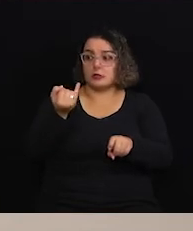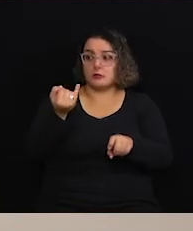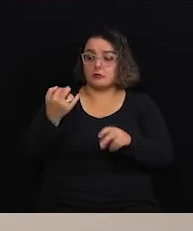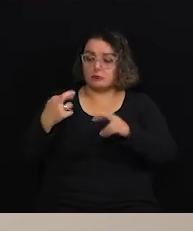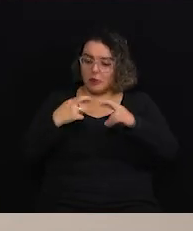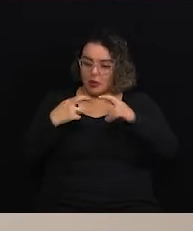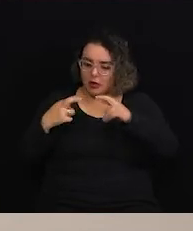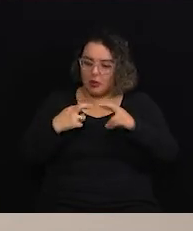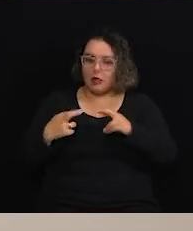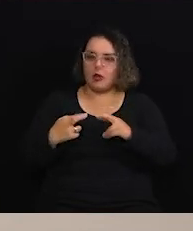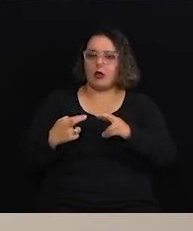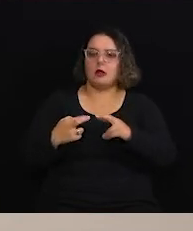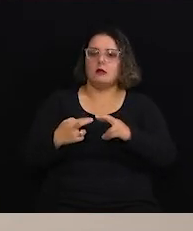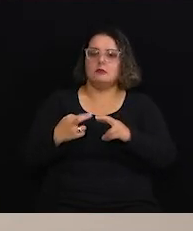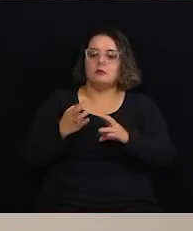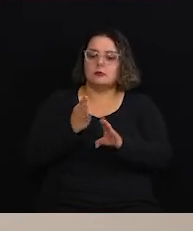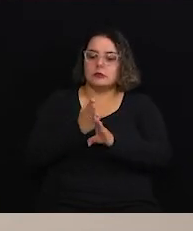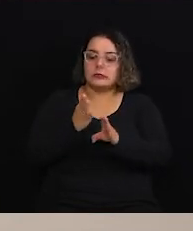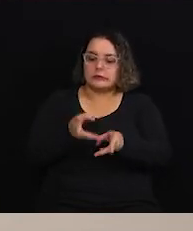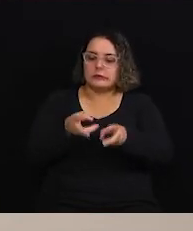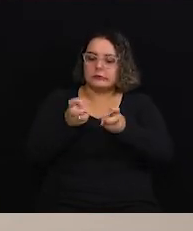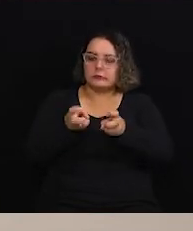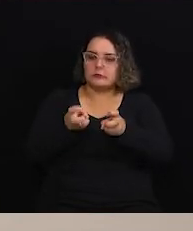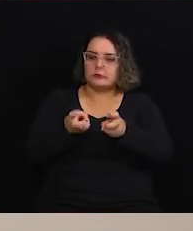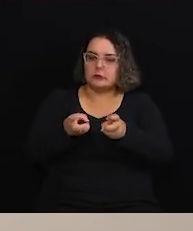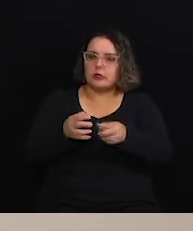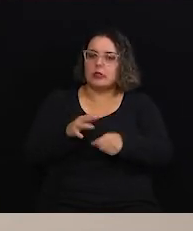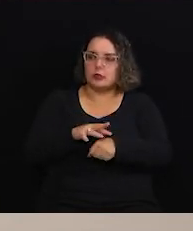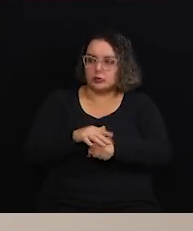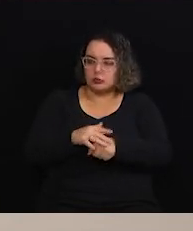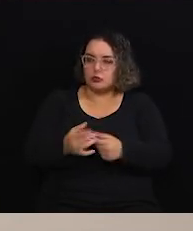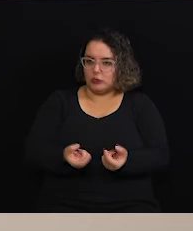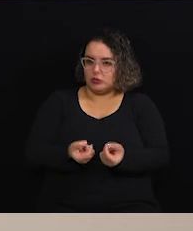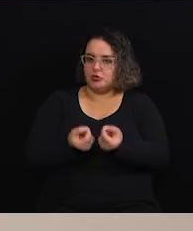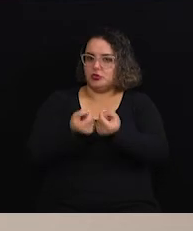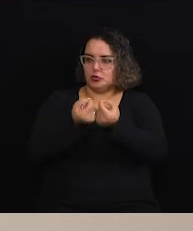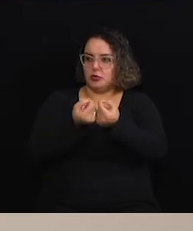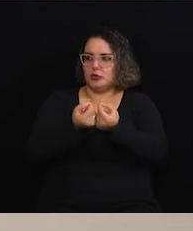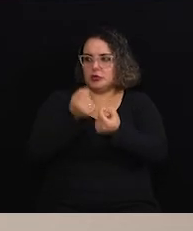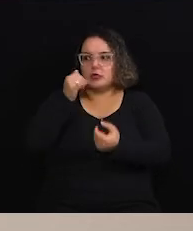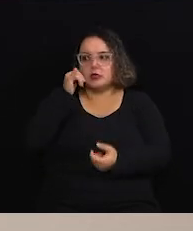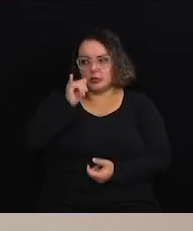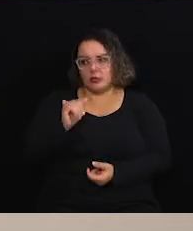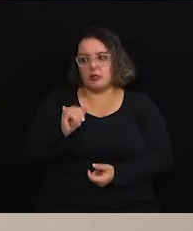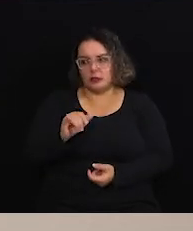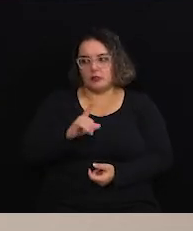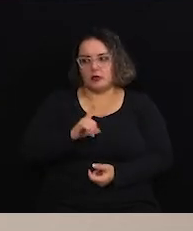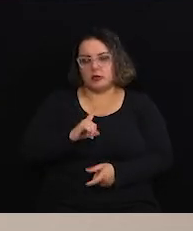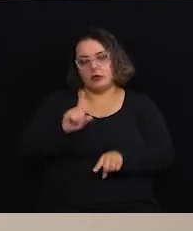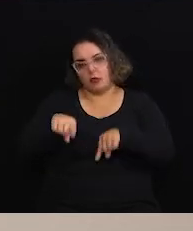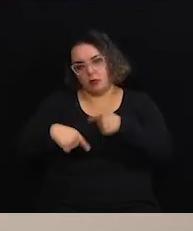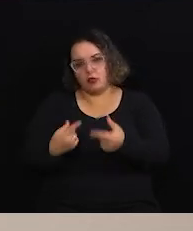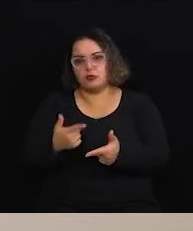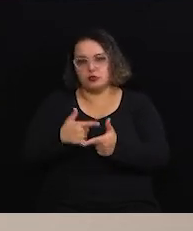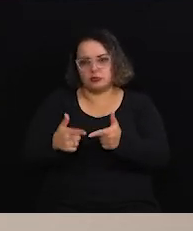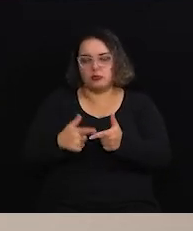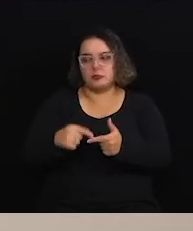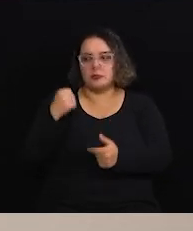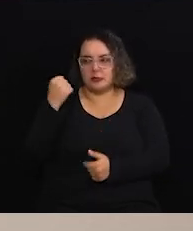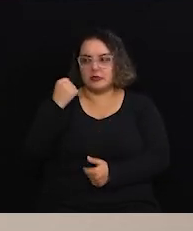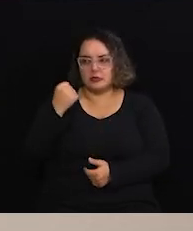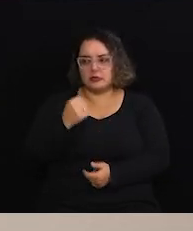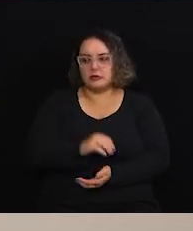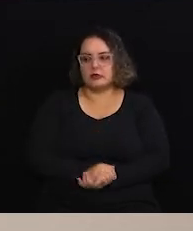gente estar rastreando esse tipo de doença, né? E você detectar precocemente e evitar que ela tenha complicações maiores,